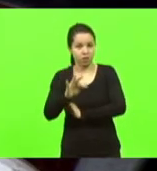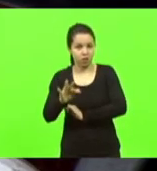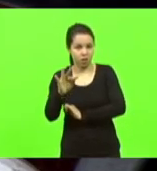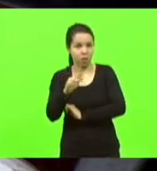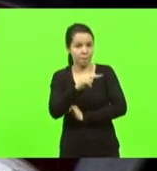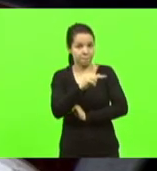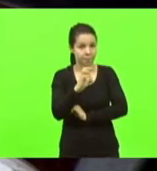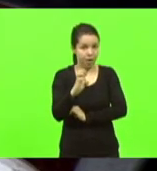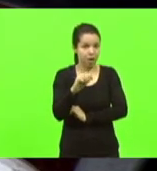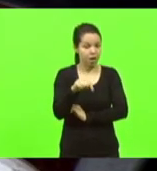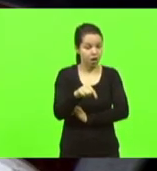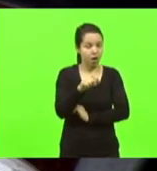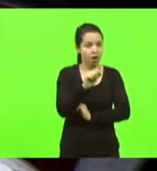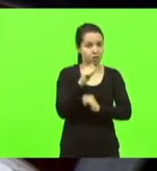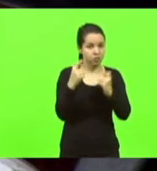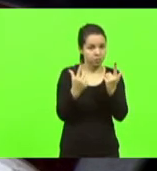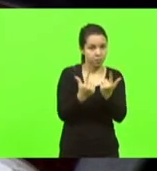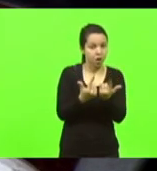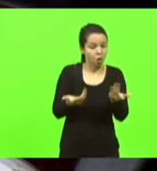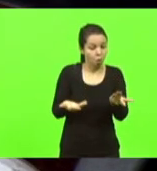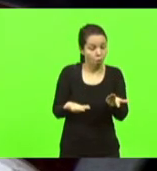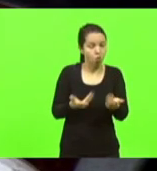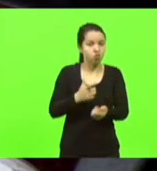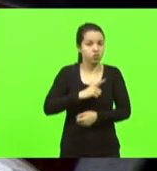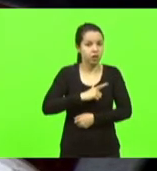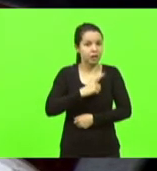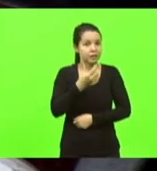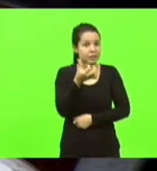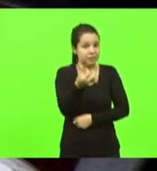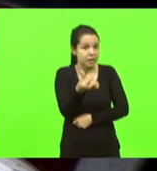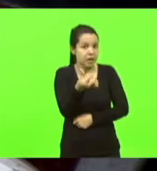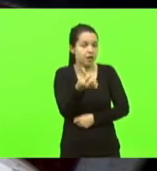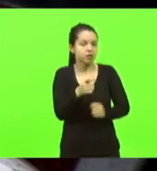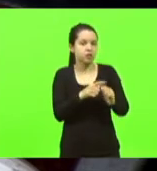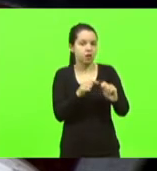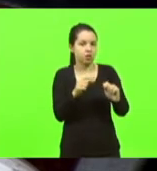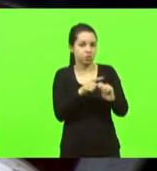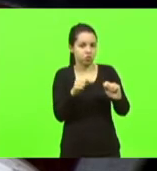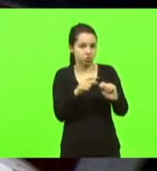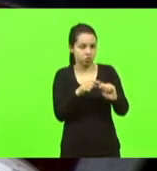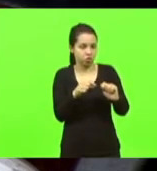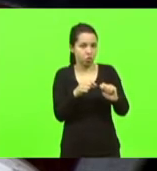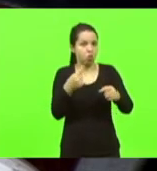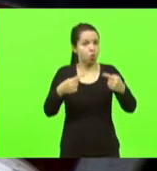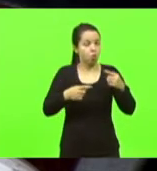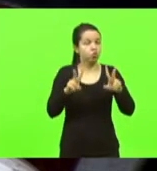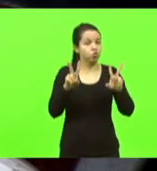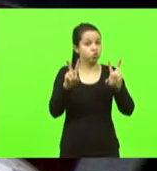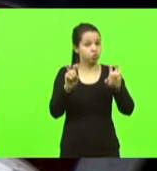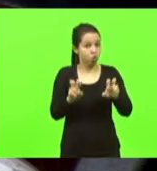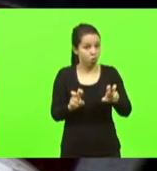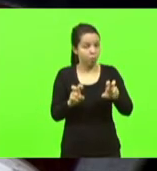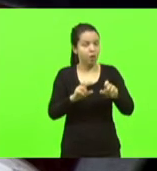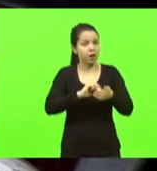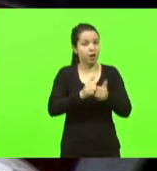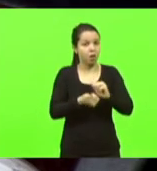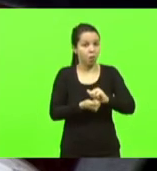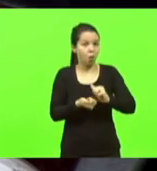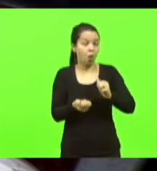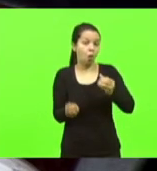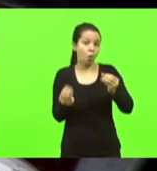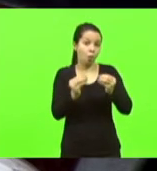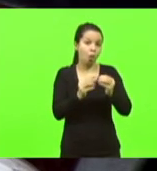Assembleia Legislativa ela possui hoje com seis artigos que tratam da sua adequação aos parâmetros da Norma